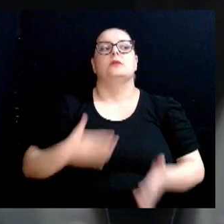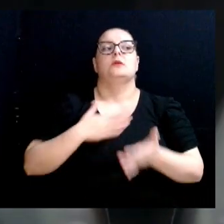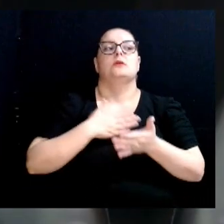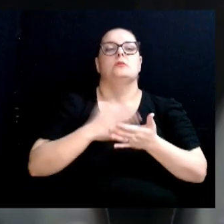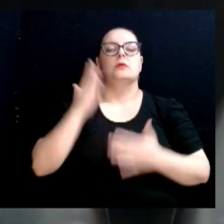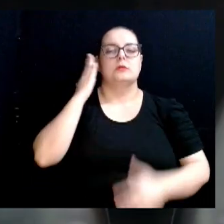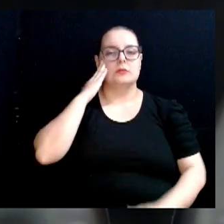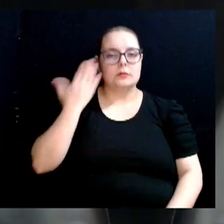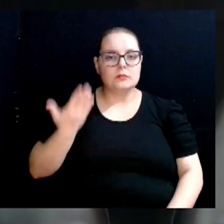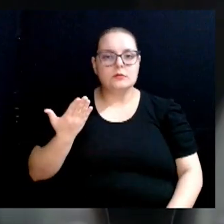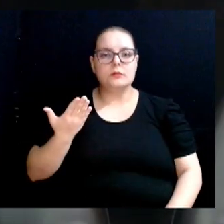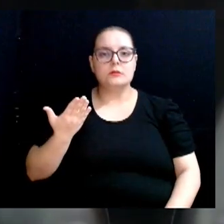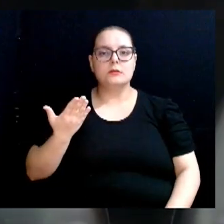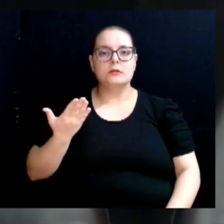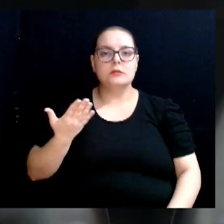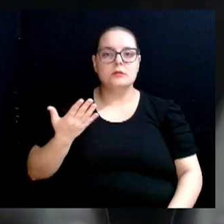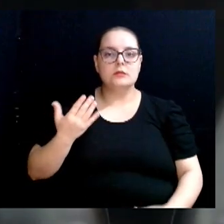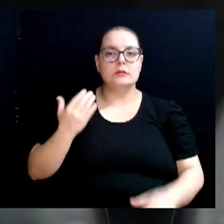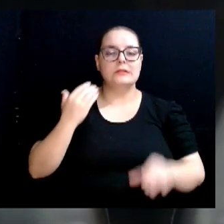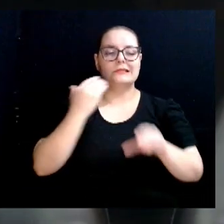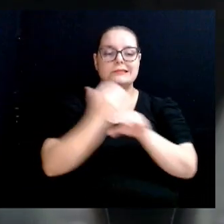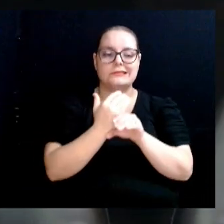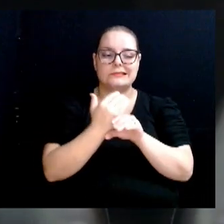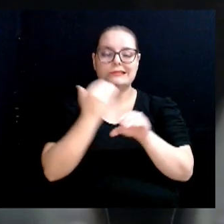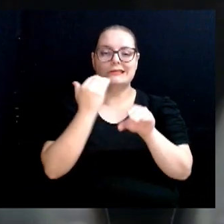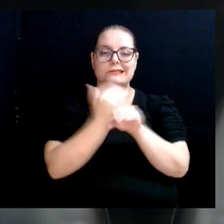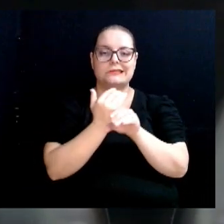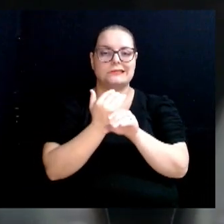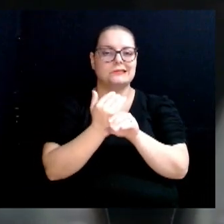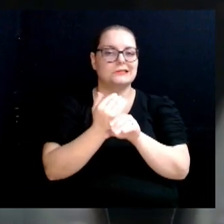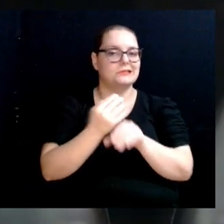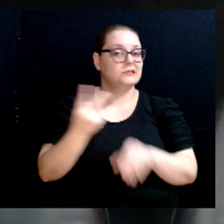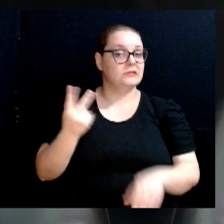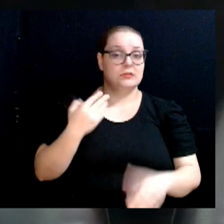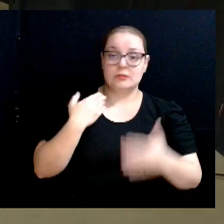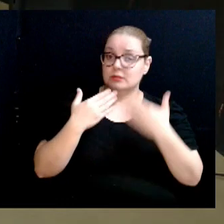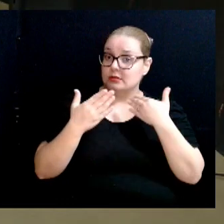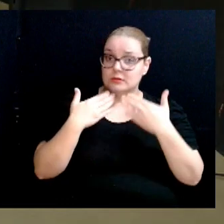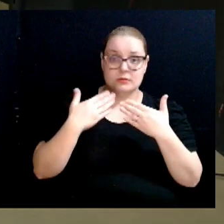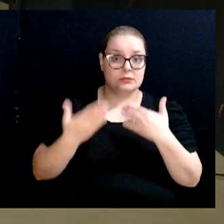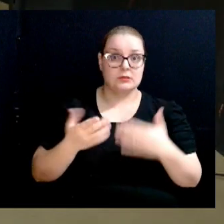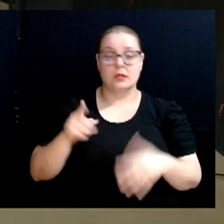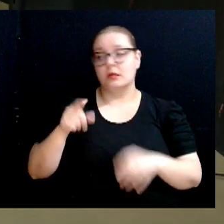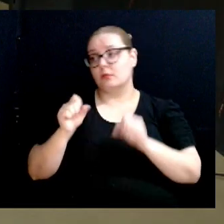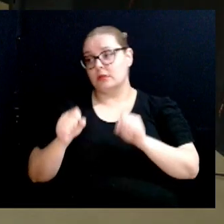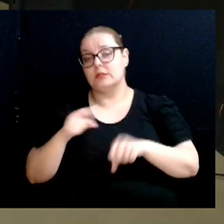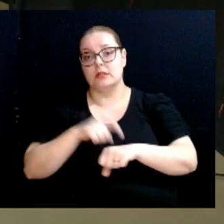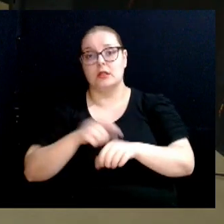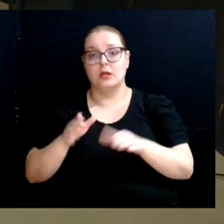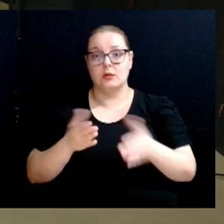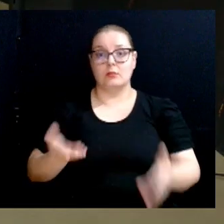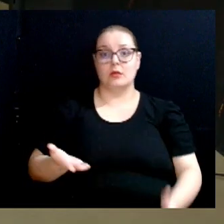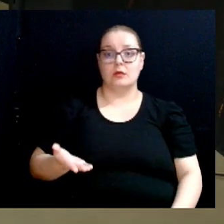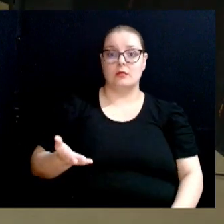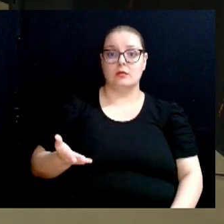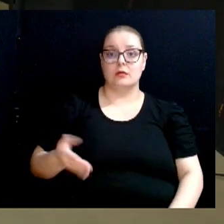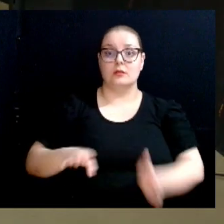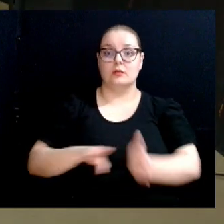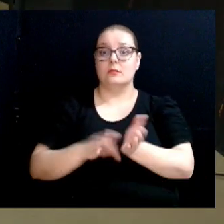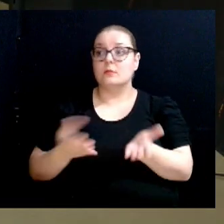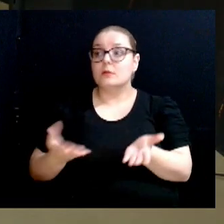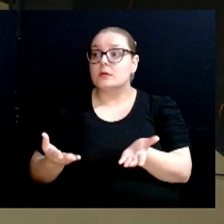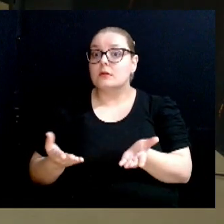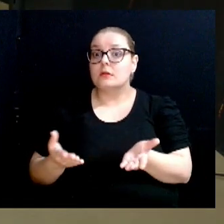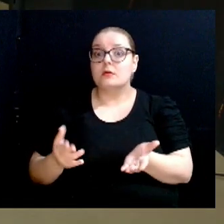de comunicação, os casais não estão dialogando. Aí pode ser aquele momento até que o outro chega e fala, mas então, você nunca deixa eu ter